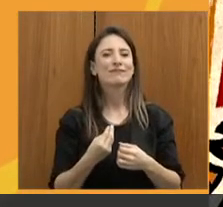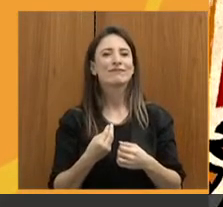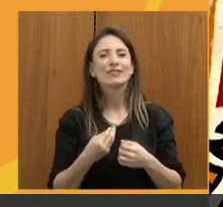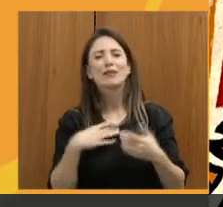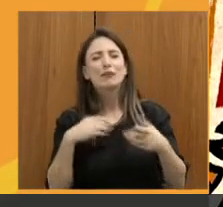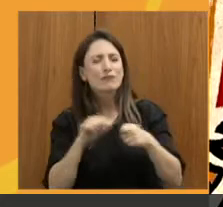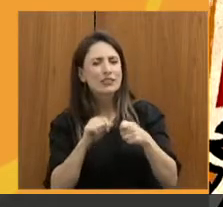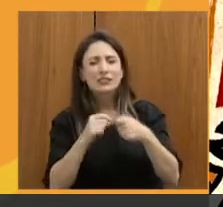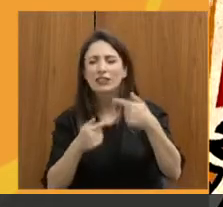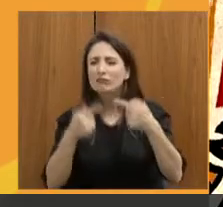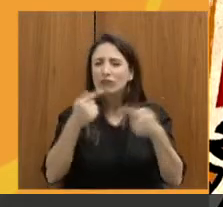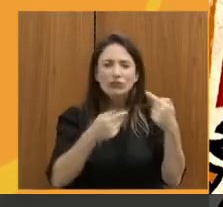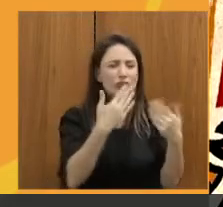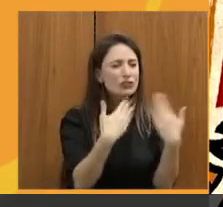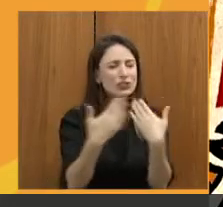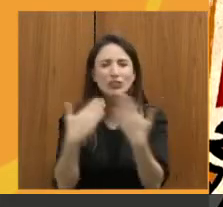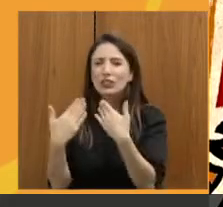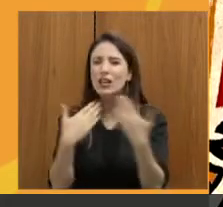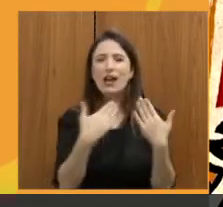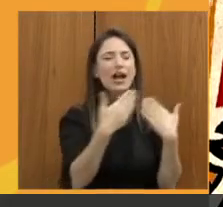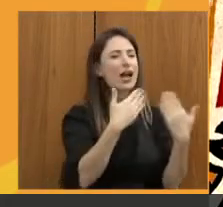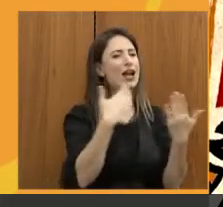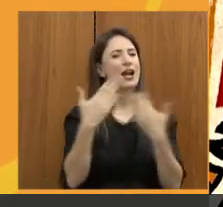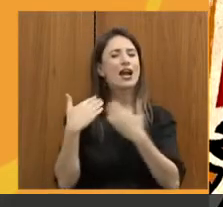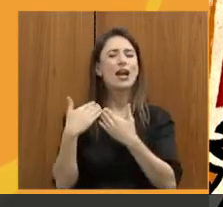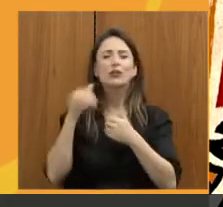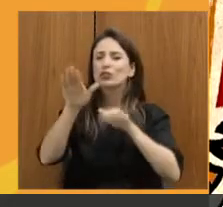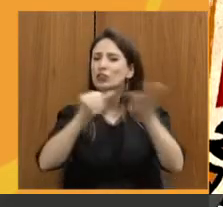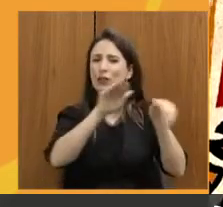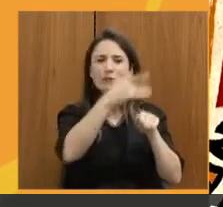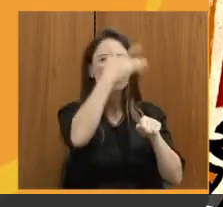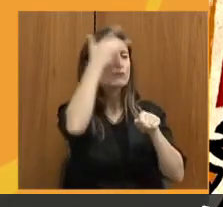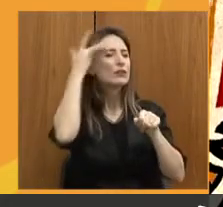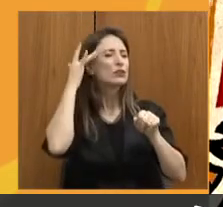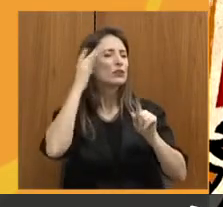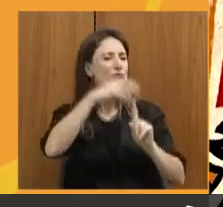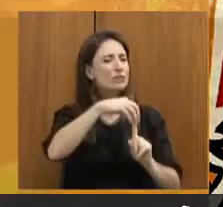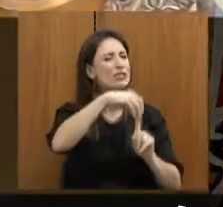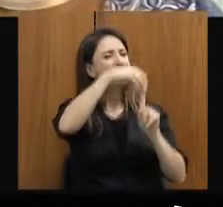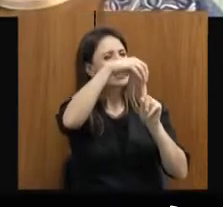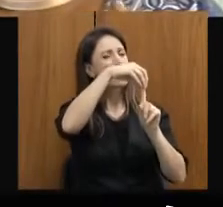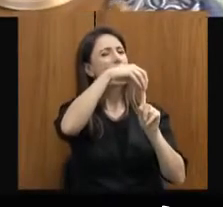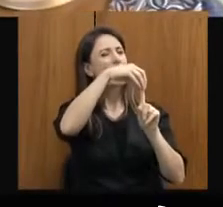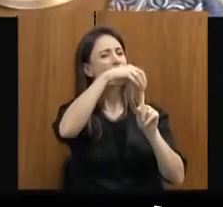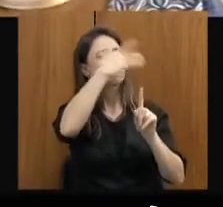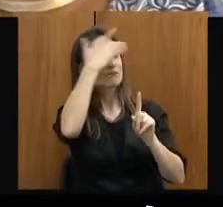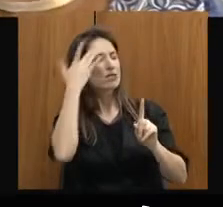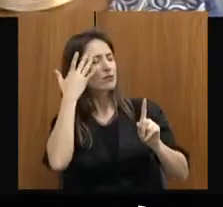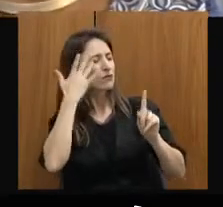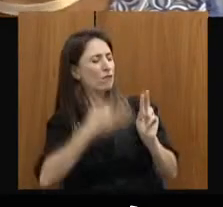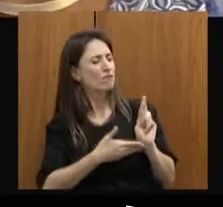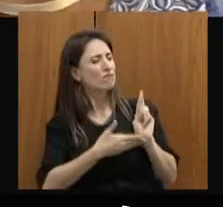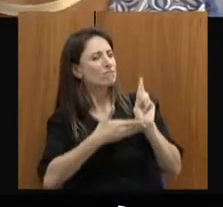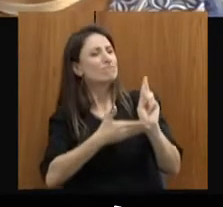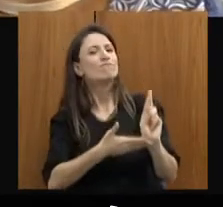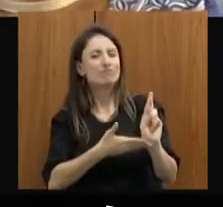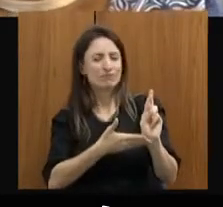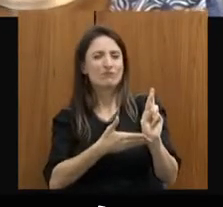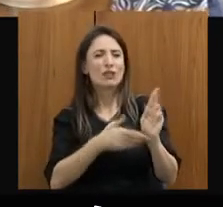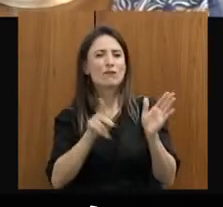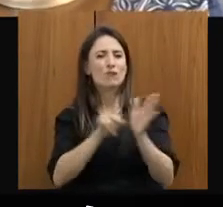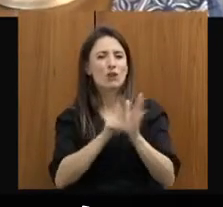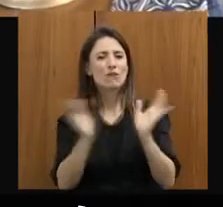diálogo com lideranças e autoridades tradicionais de matriz africana de todo o país